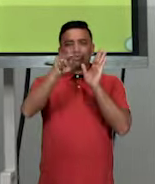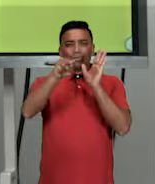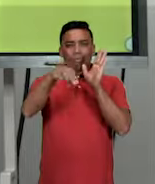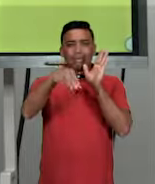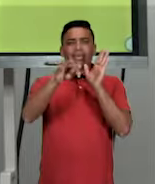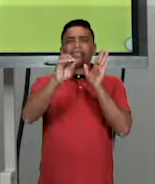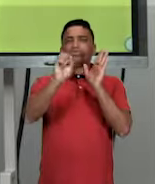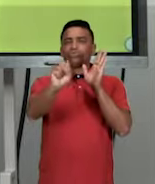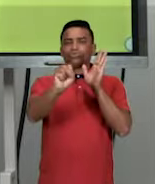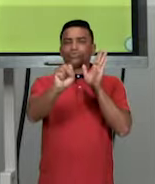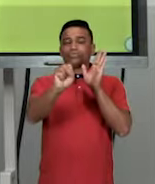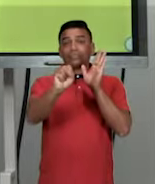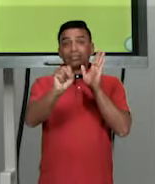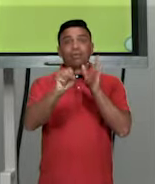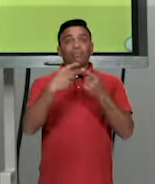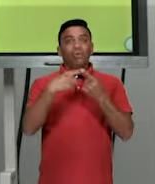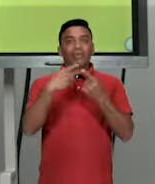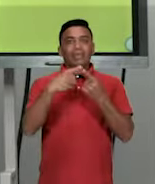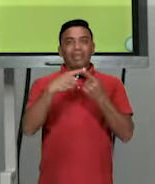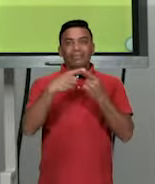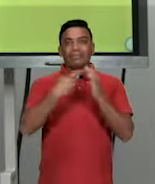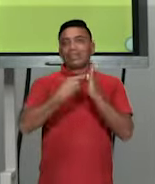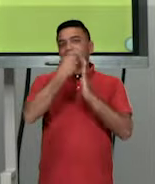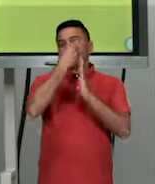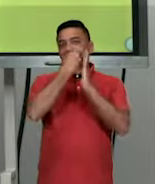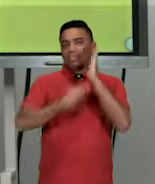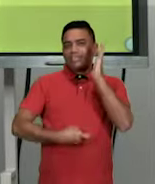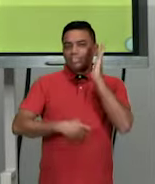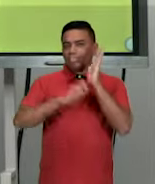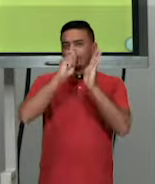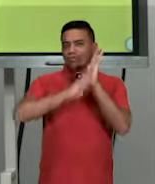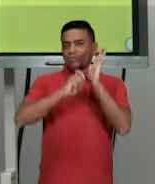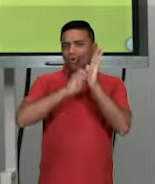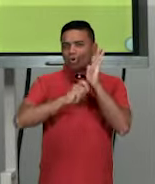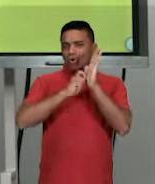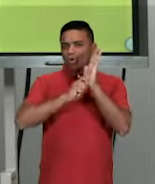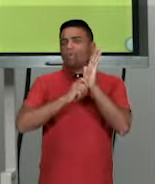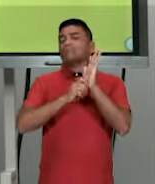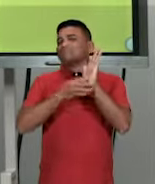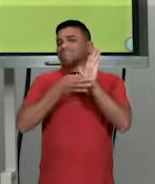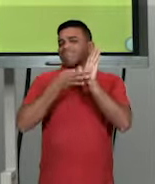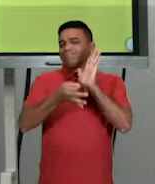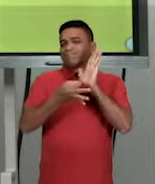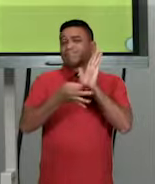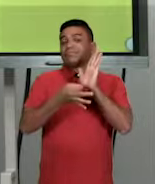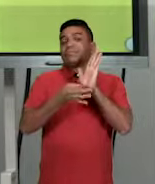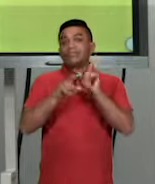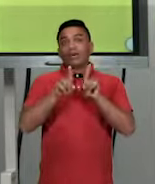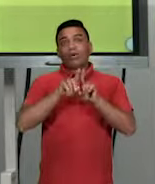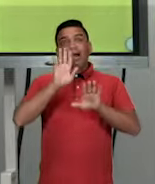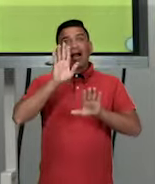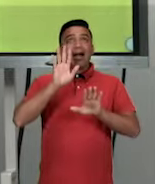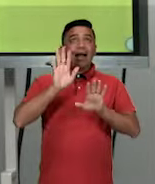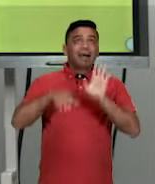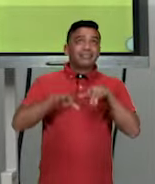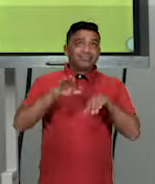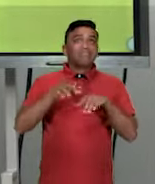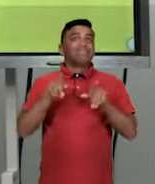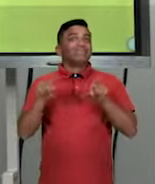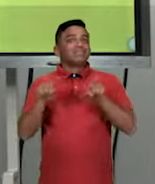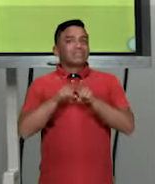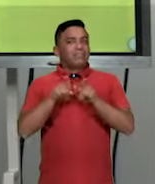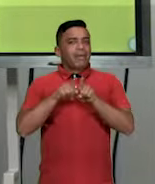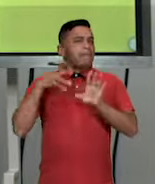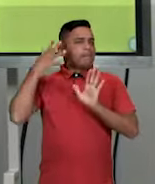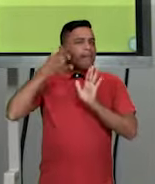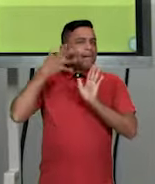tipo textual dissertativo argumentativo. Então, além de dissertar, de falar, você